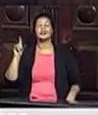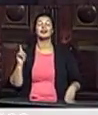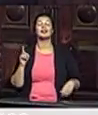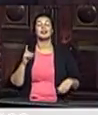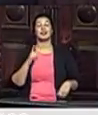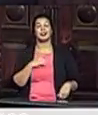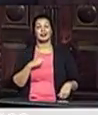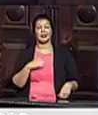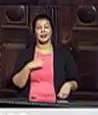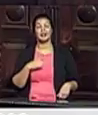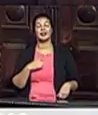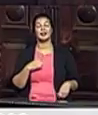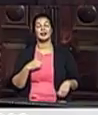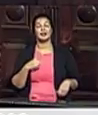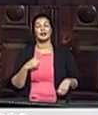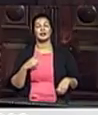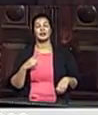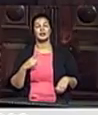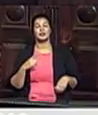final, um bando de